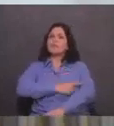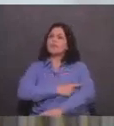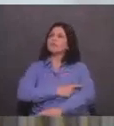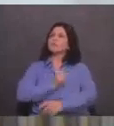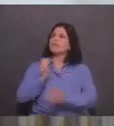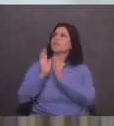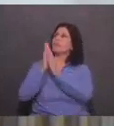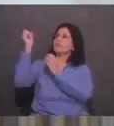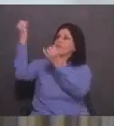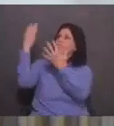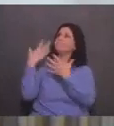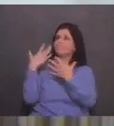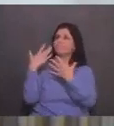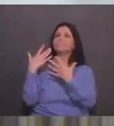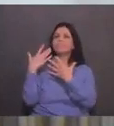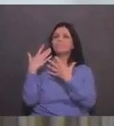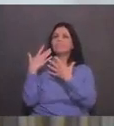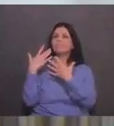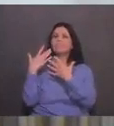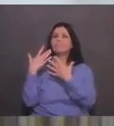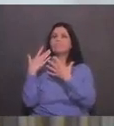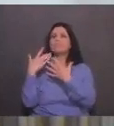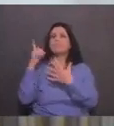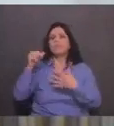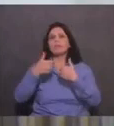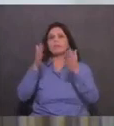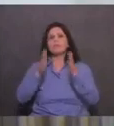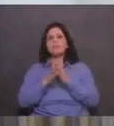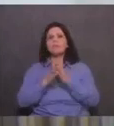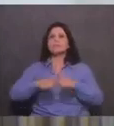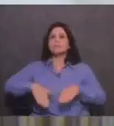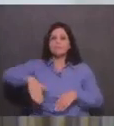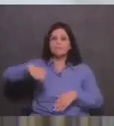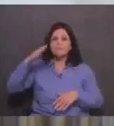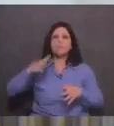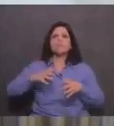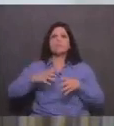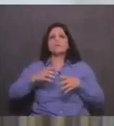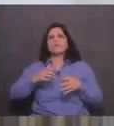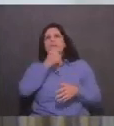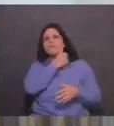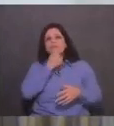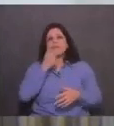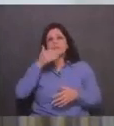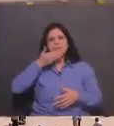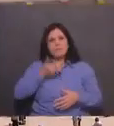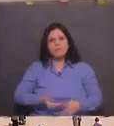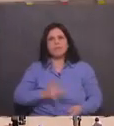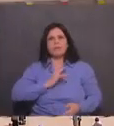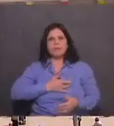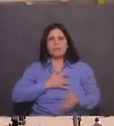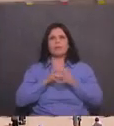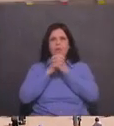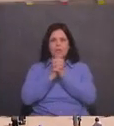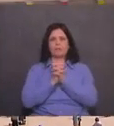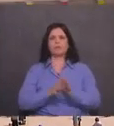Zeichen Gottes vertrauen und in Geduld, Weisheit und Liebe wachsen. Oremus.